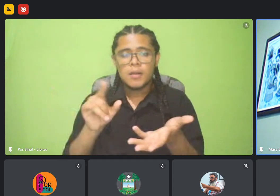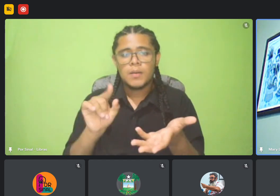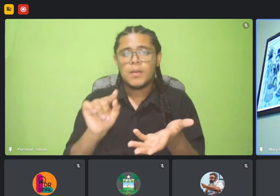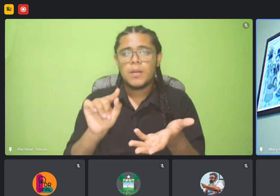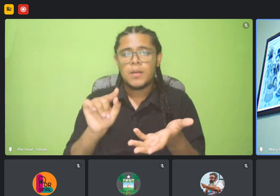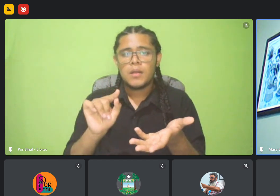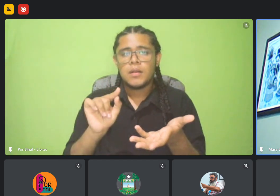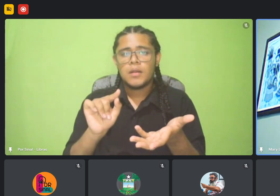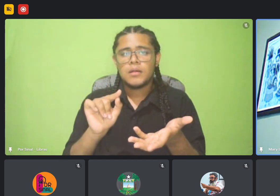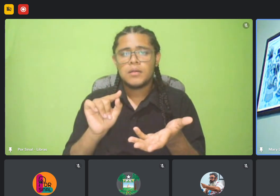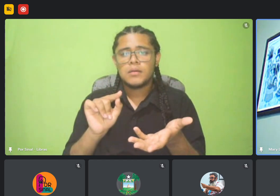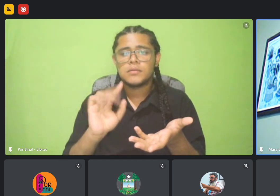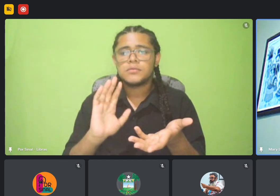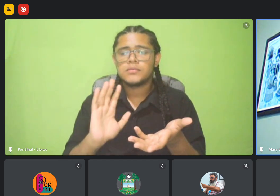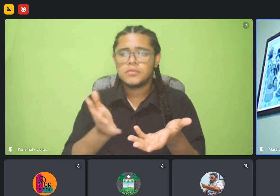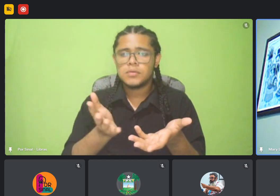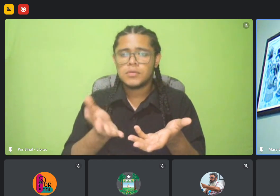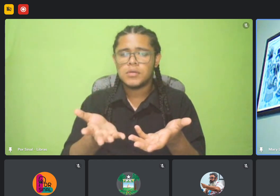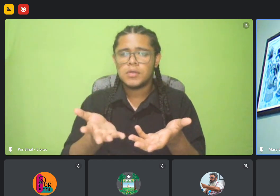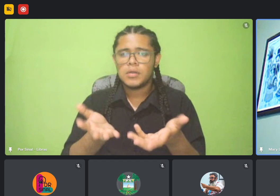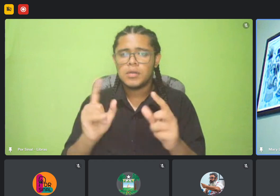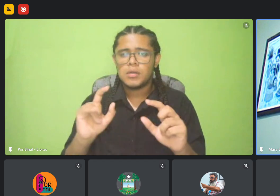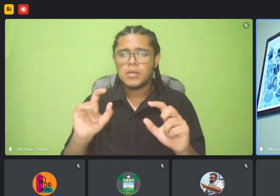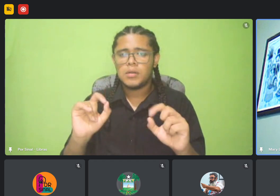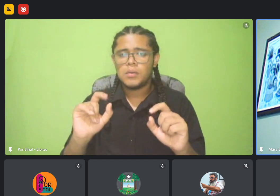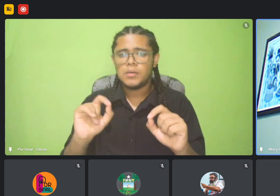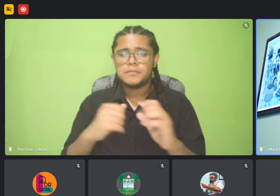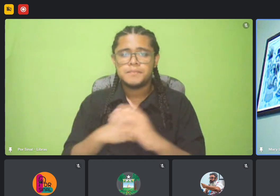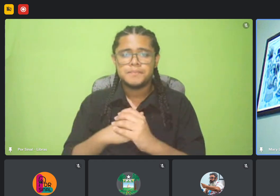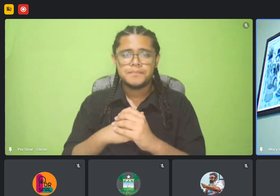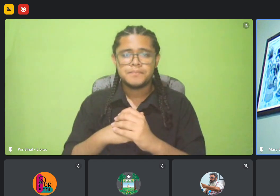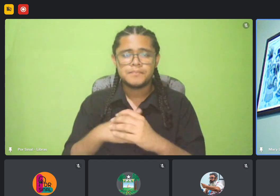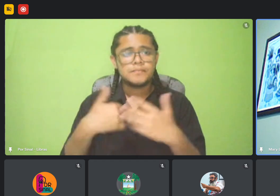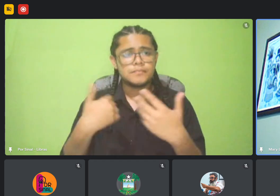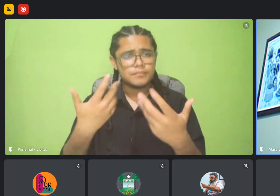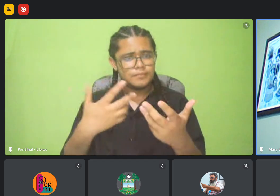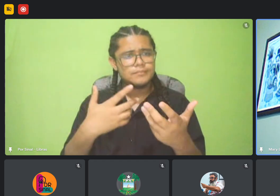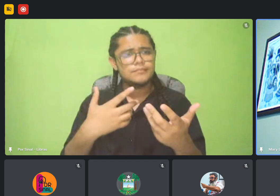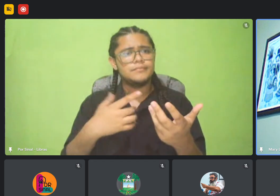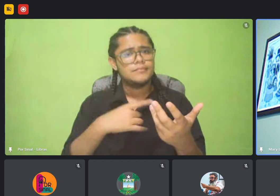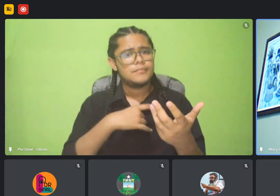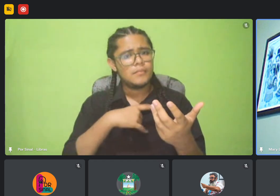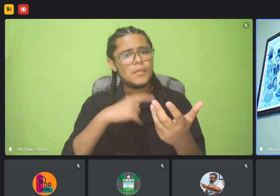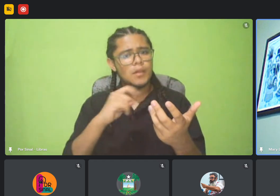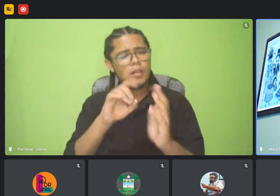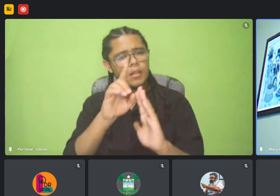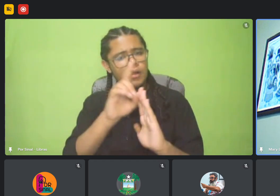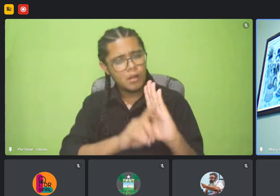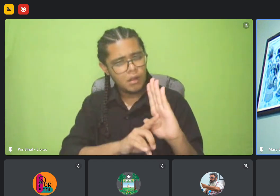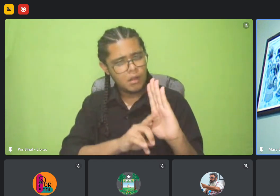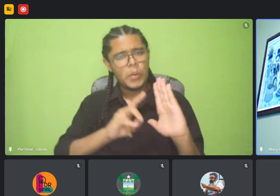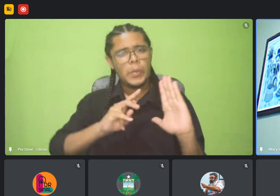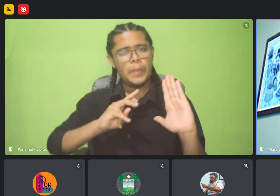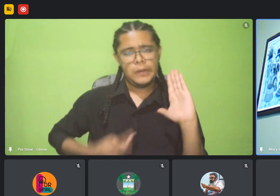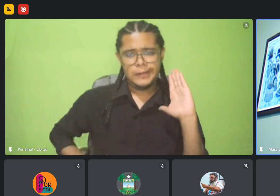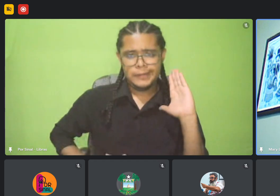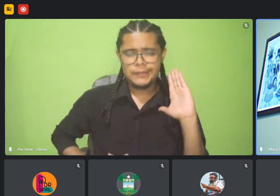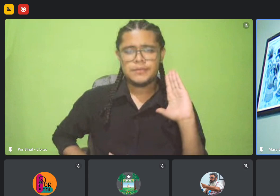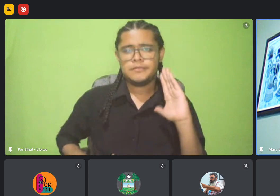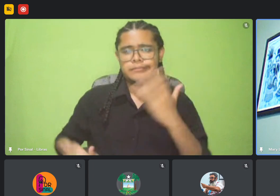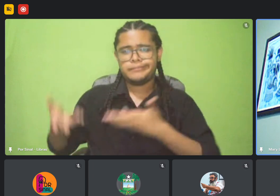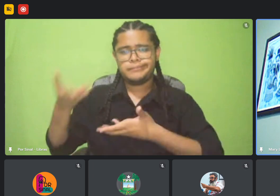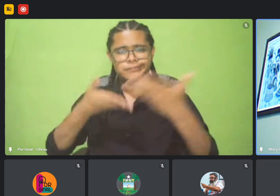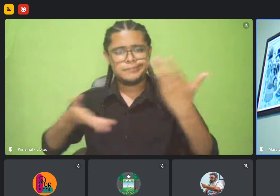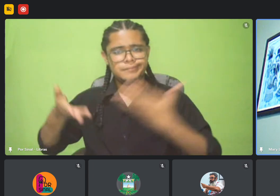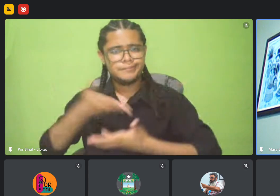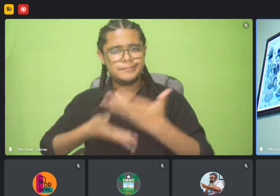nesse recorte de direitos humanos, a gente já